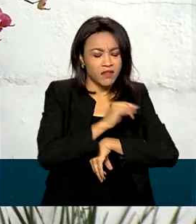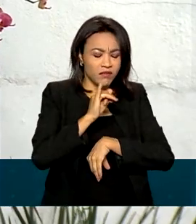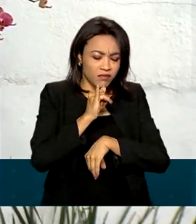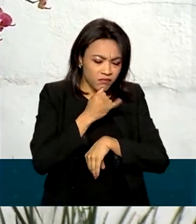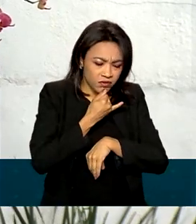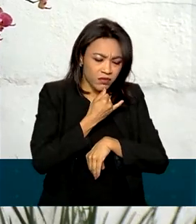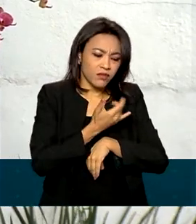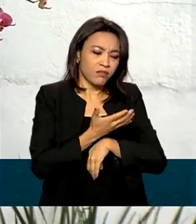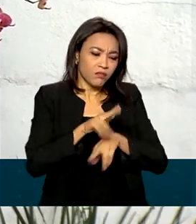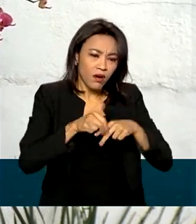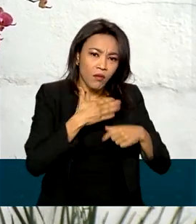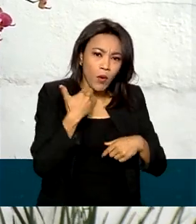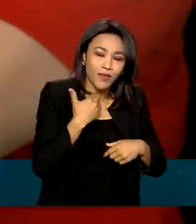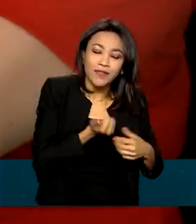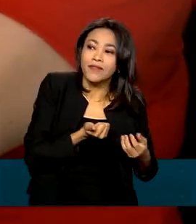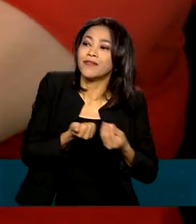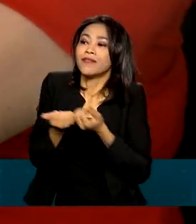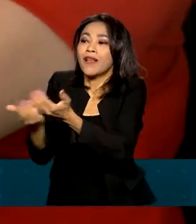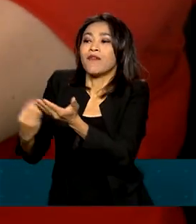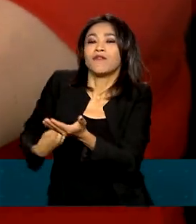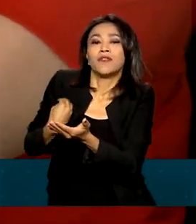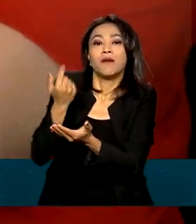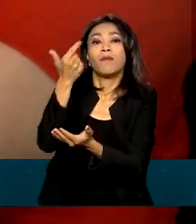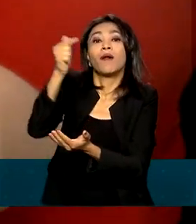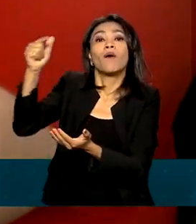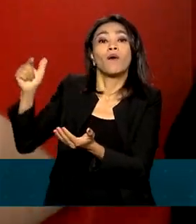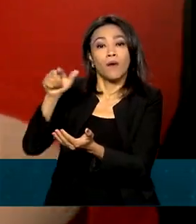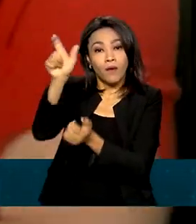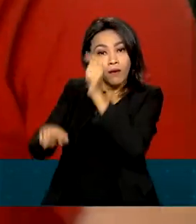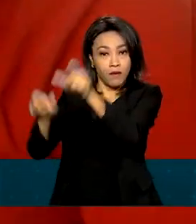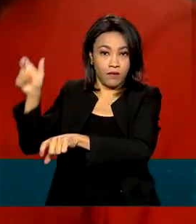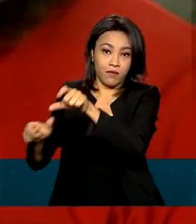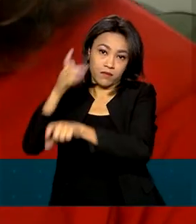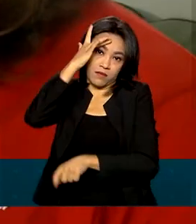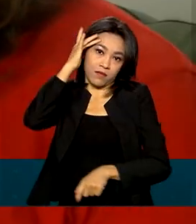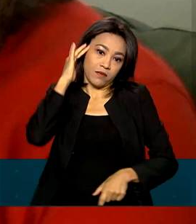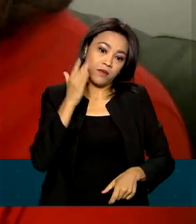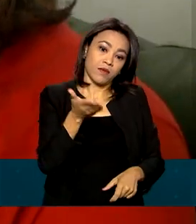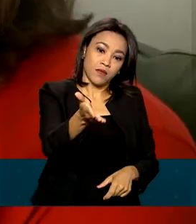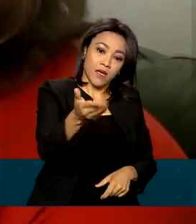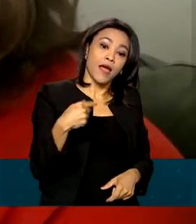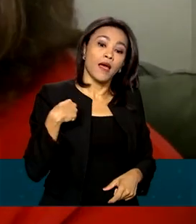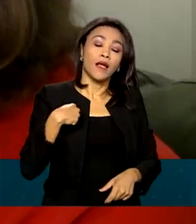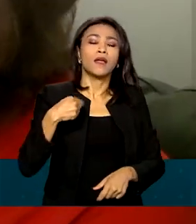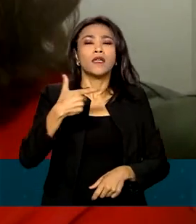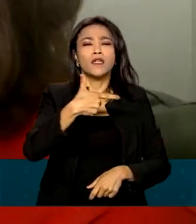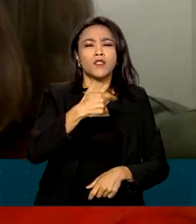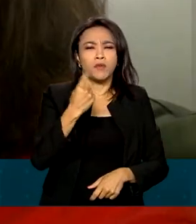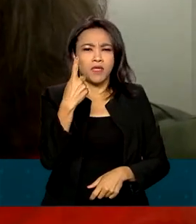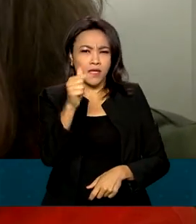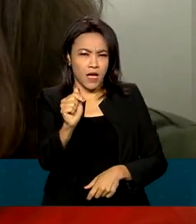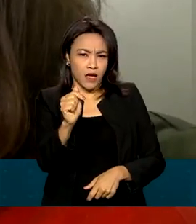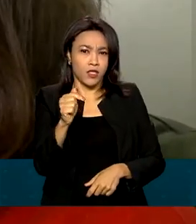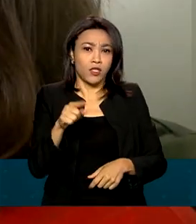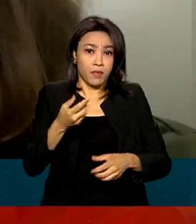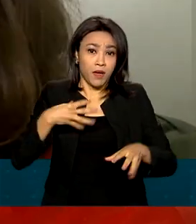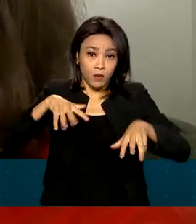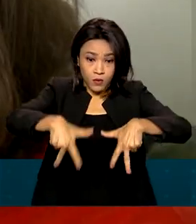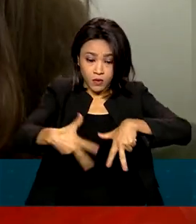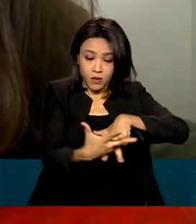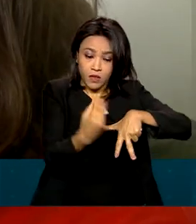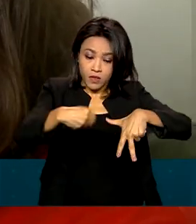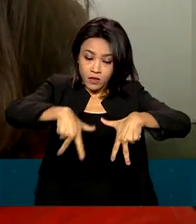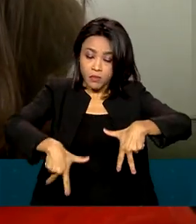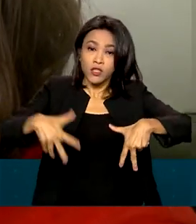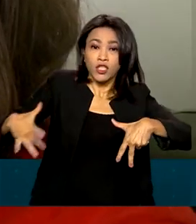uma possibilidade de vida. Quando entrou na fila para um transplante de rim em 2017, Giovana criou um projeto